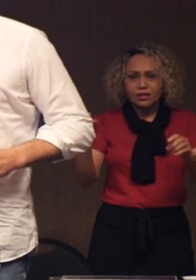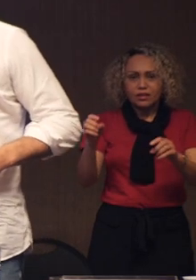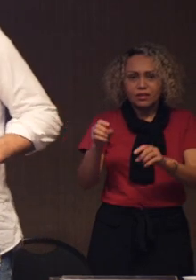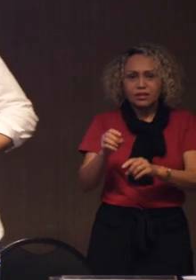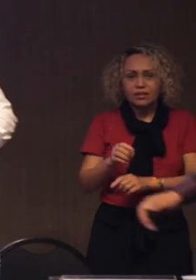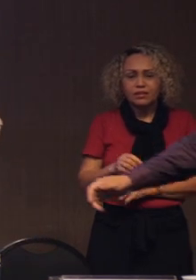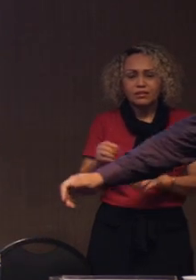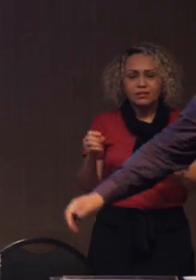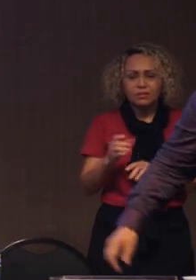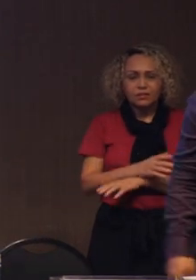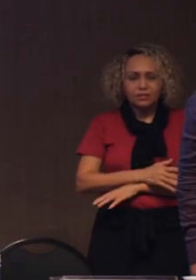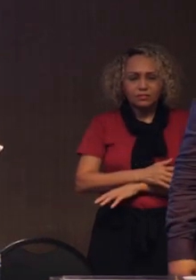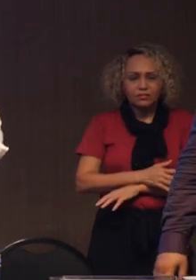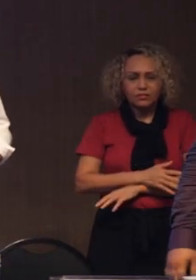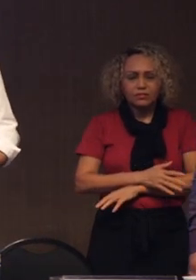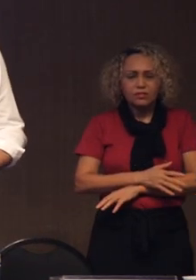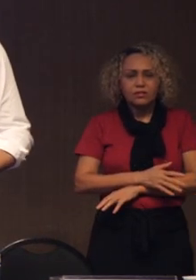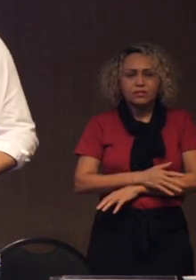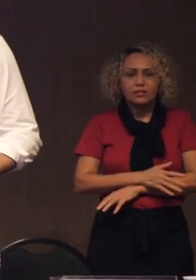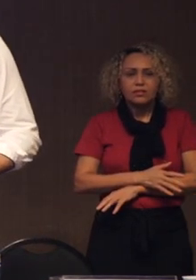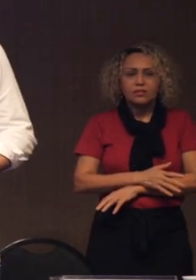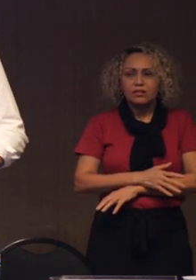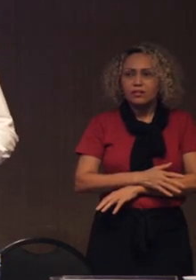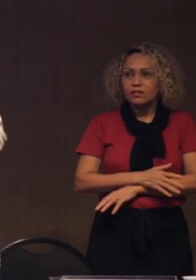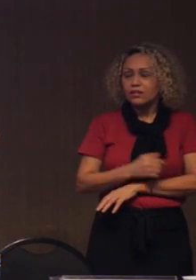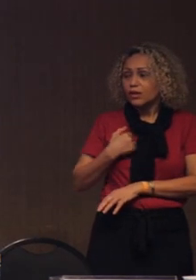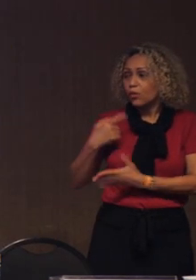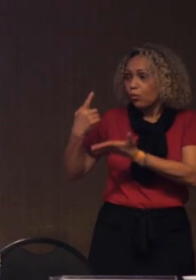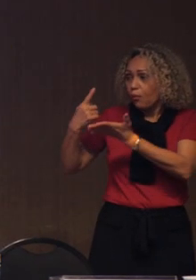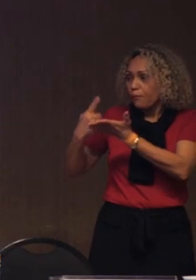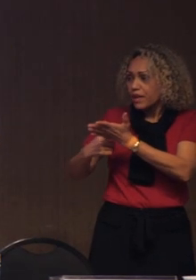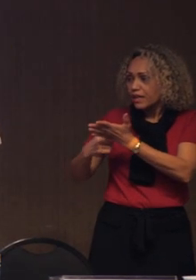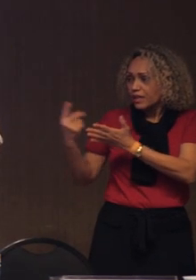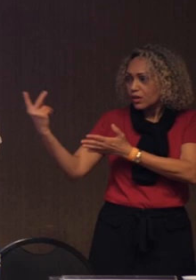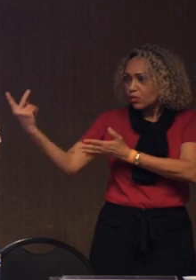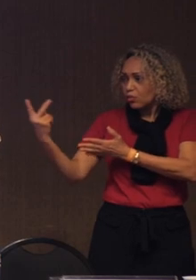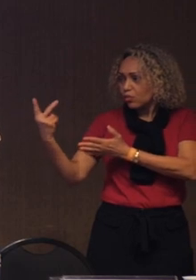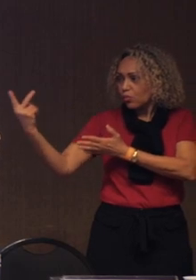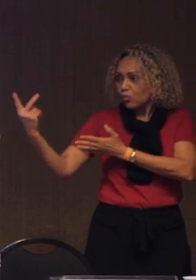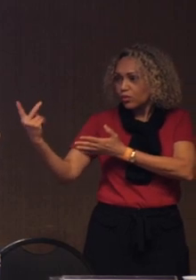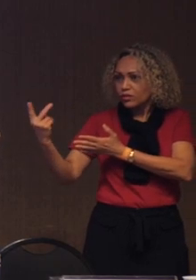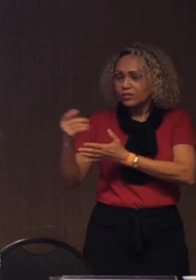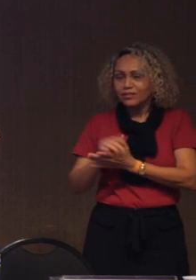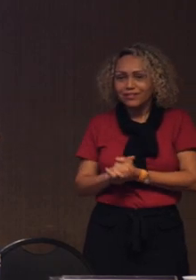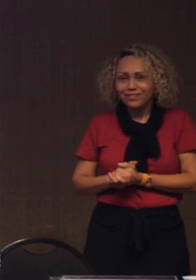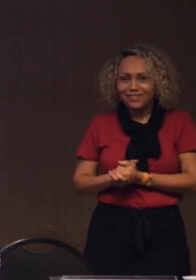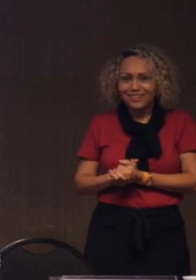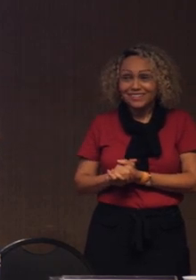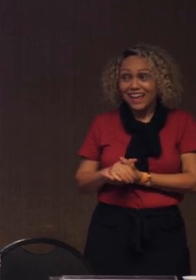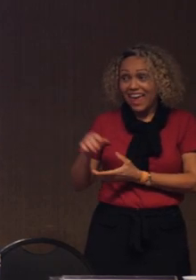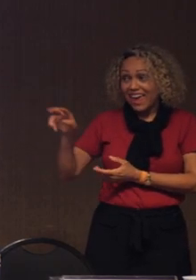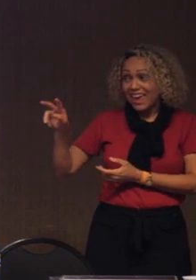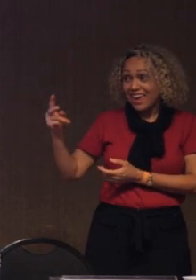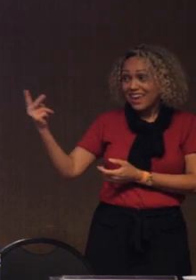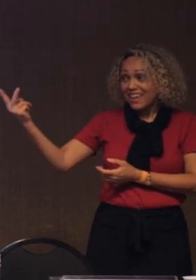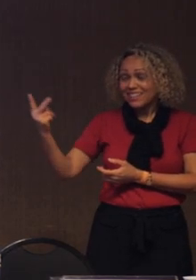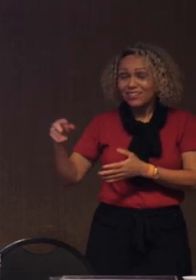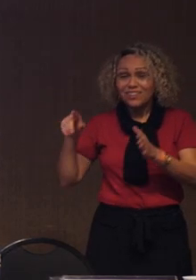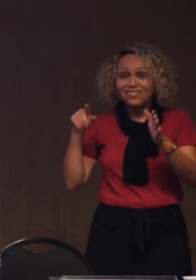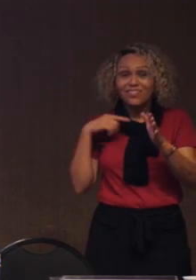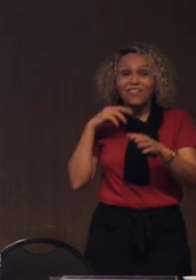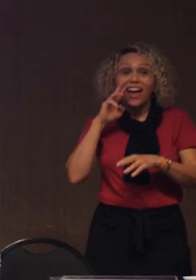despedida. Pessoal, eu convidei aqui com o Aparco Humberto, eles vão responder todas as perguntas, eu vou sair